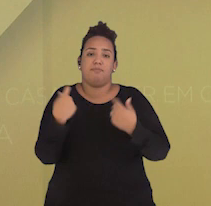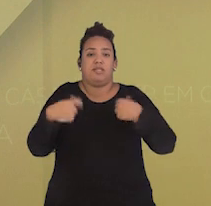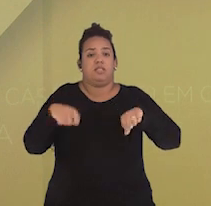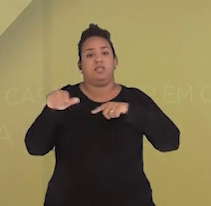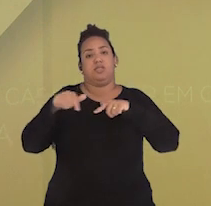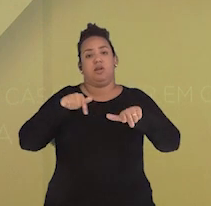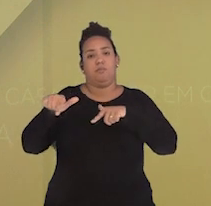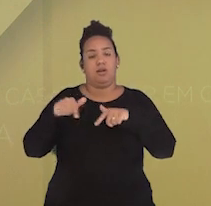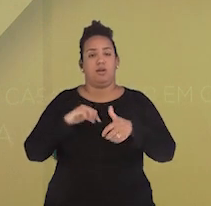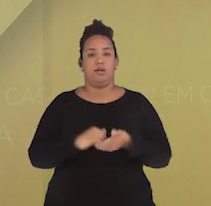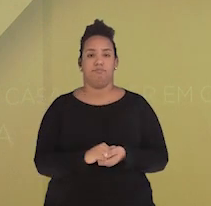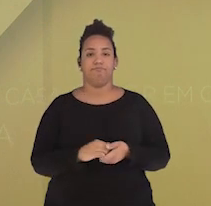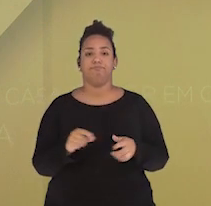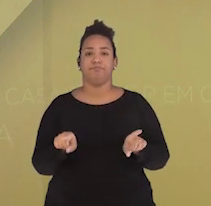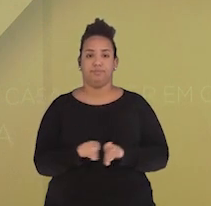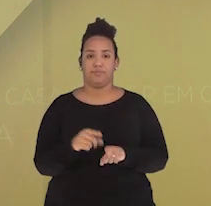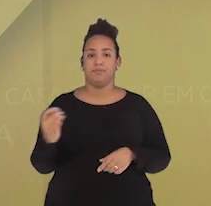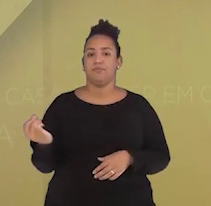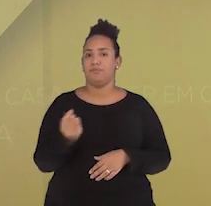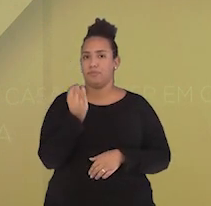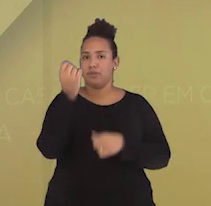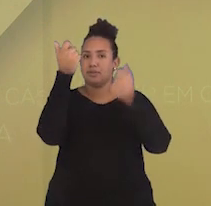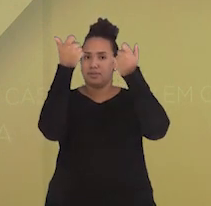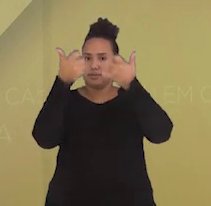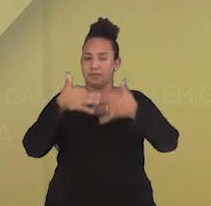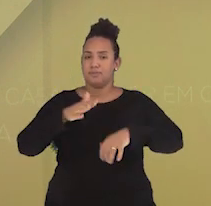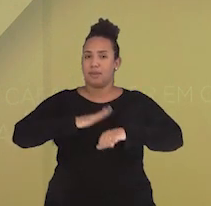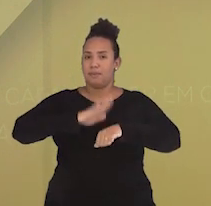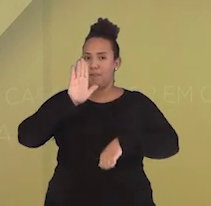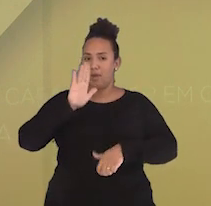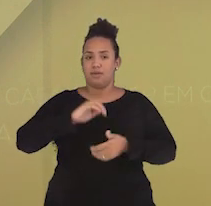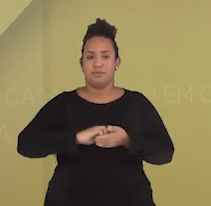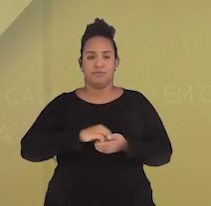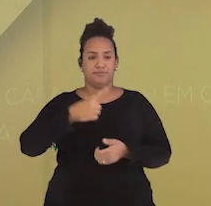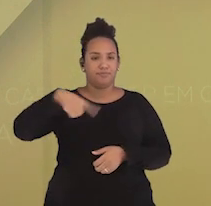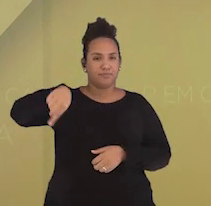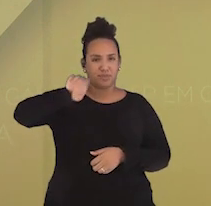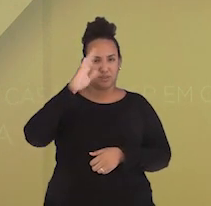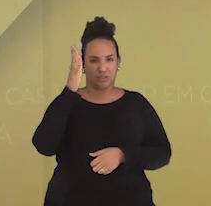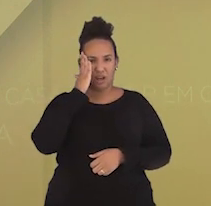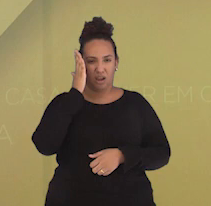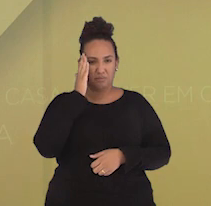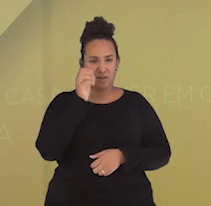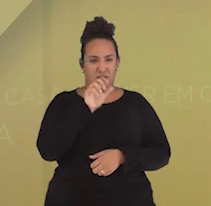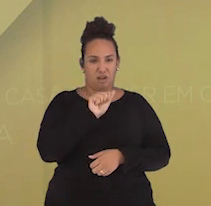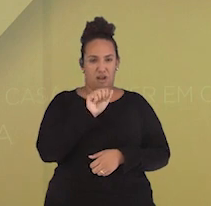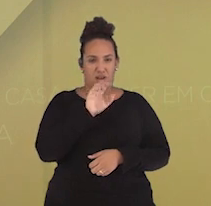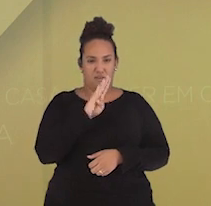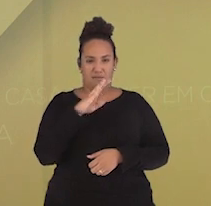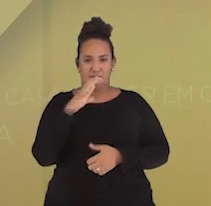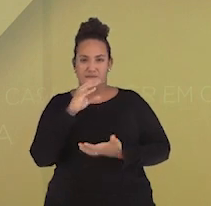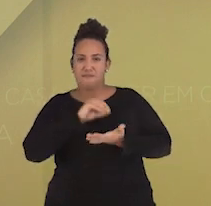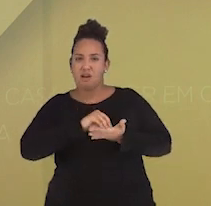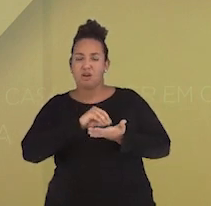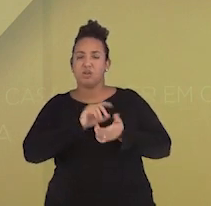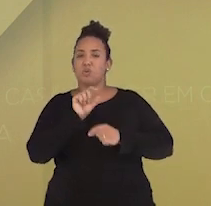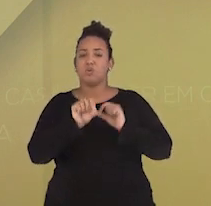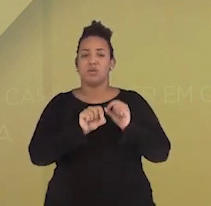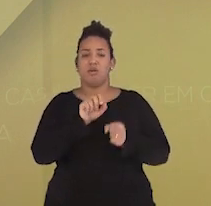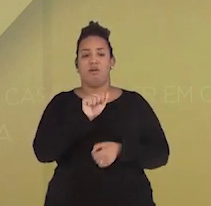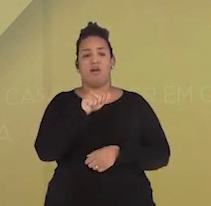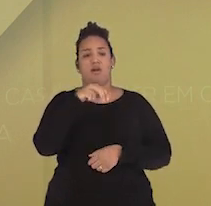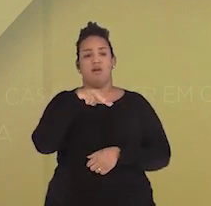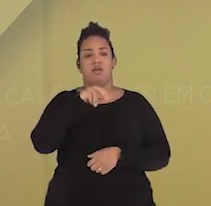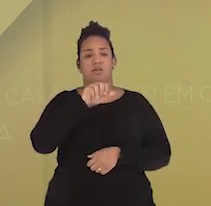falarmos um pouco mais sobre isso. Você sabe o que é analfabetismo? Basicamente, é quando uma pessoa não